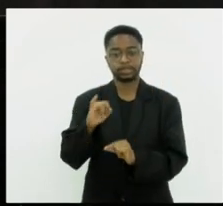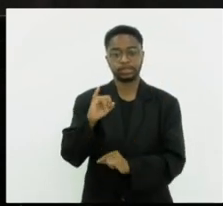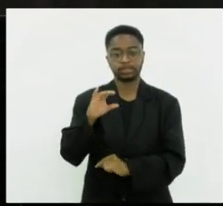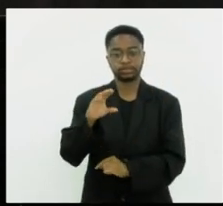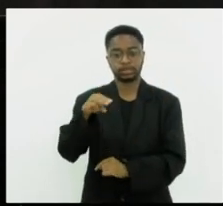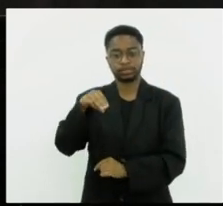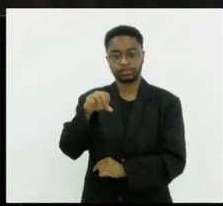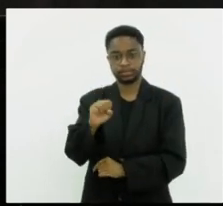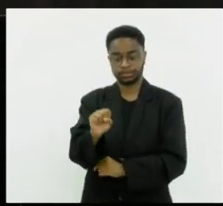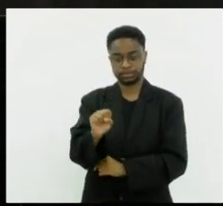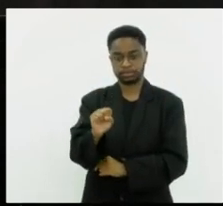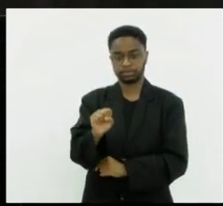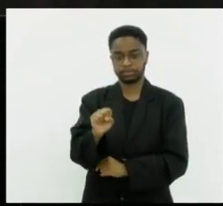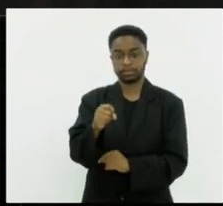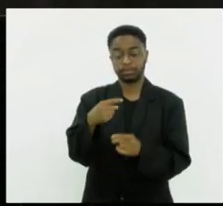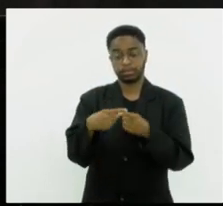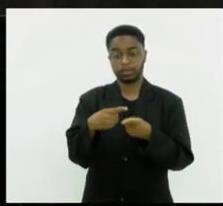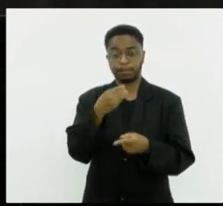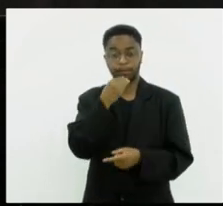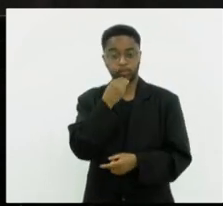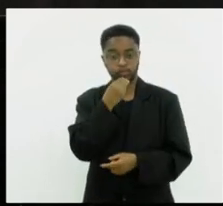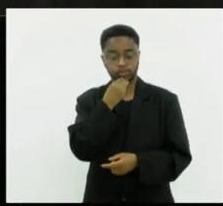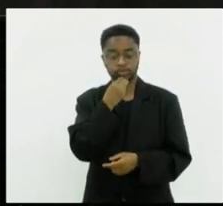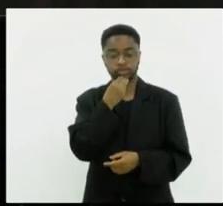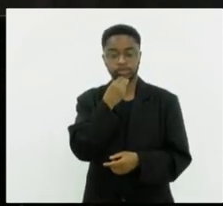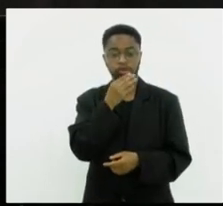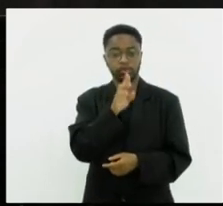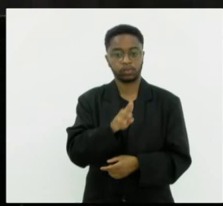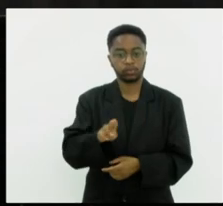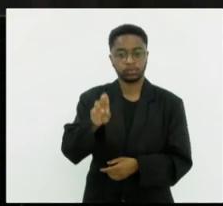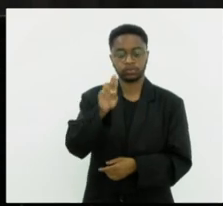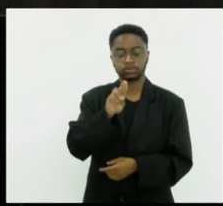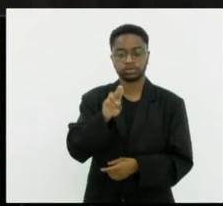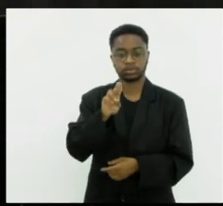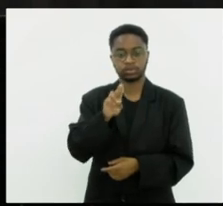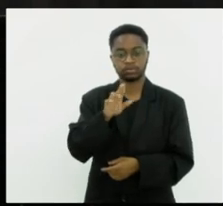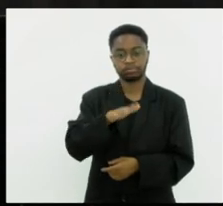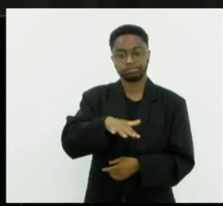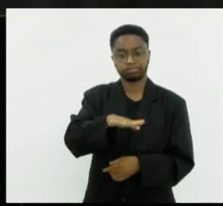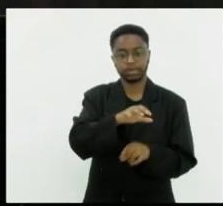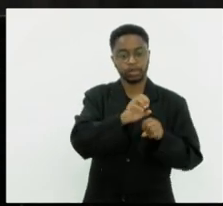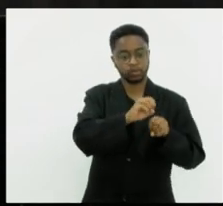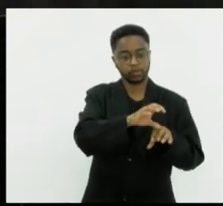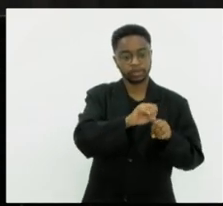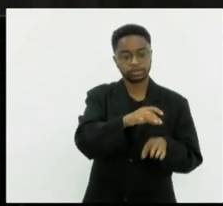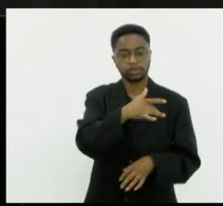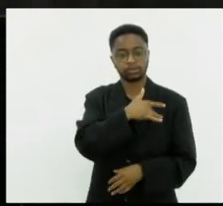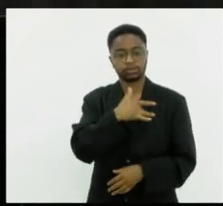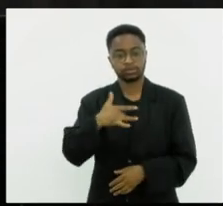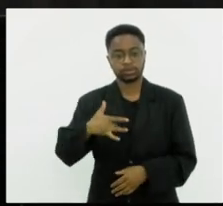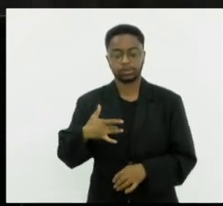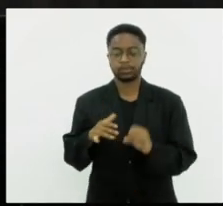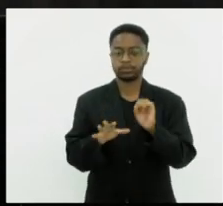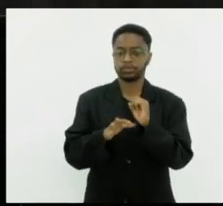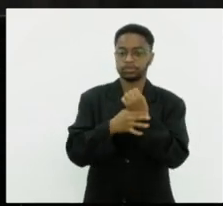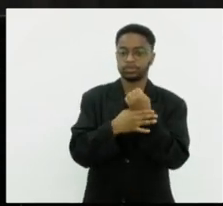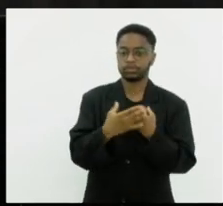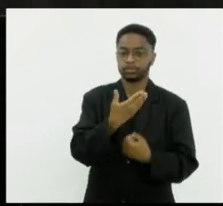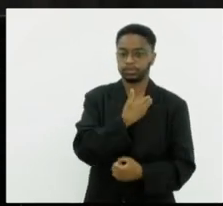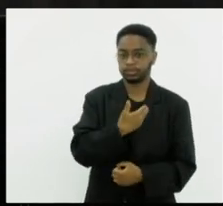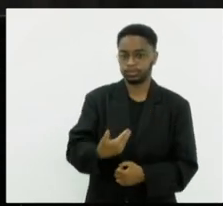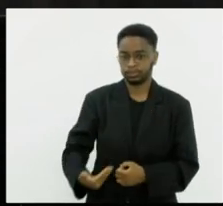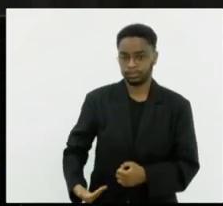ICMS que poderia estar sendo colocado na educação, na saúde, na segurança